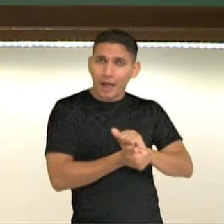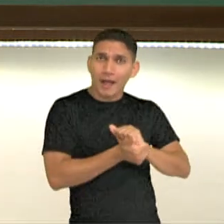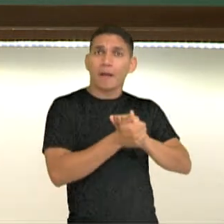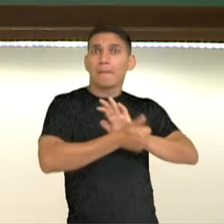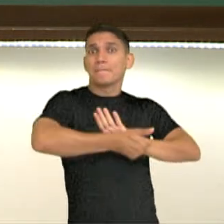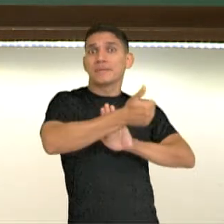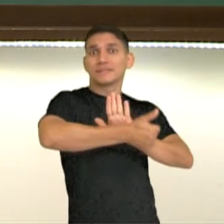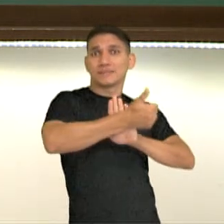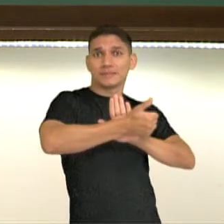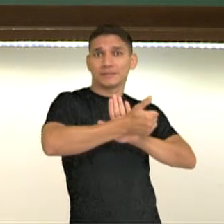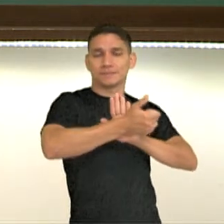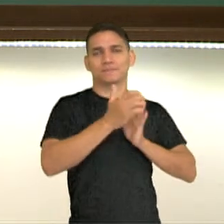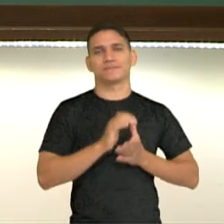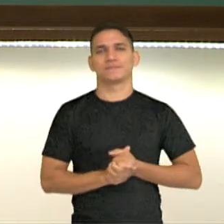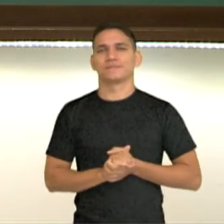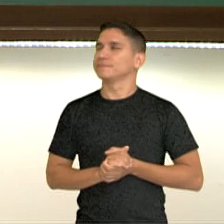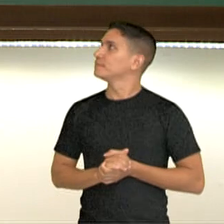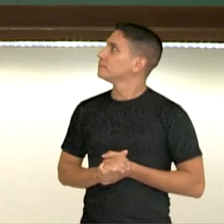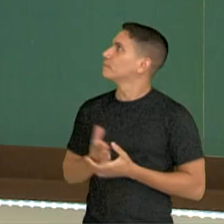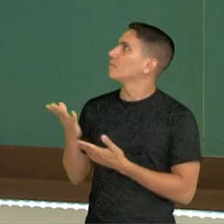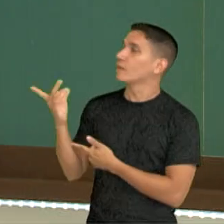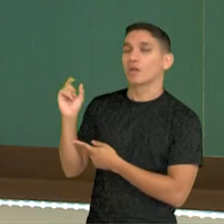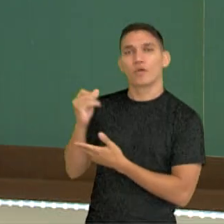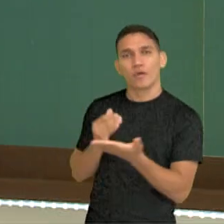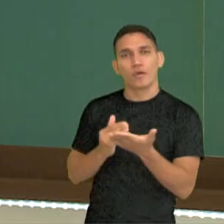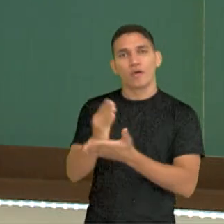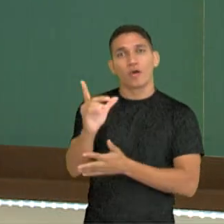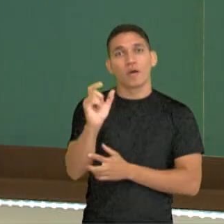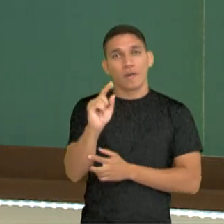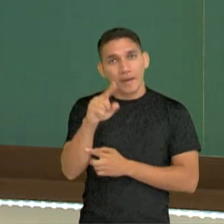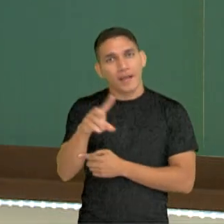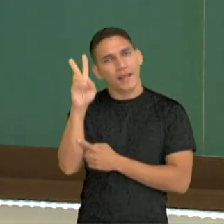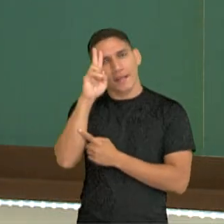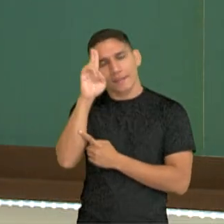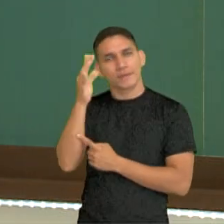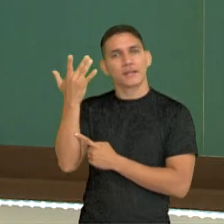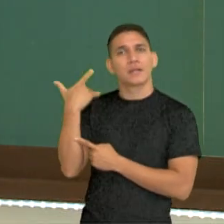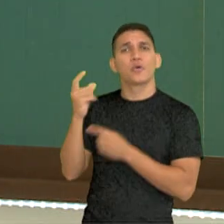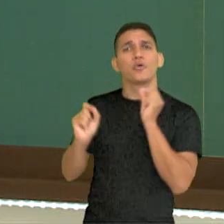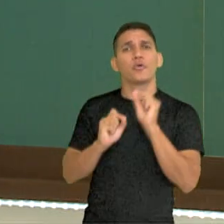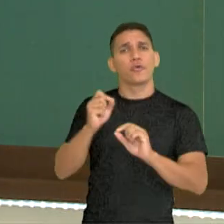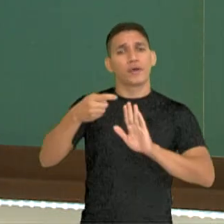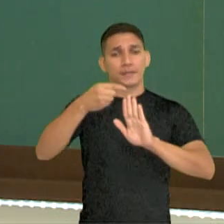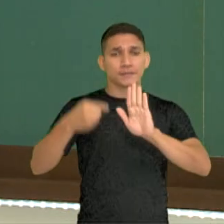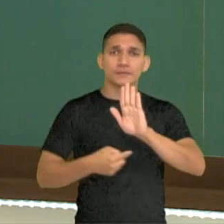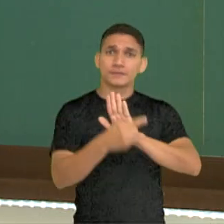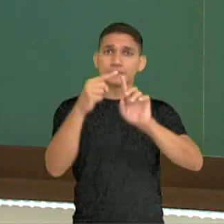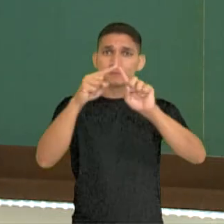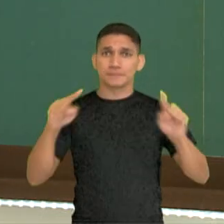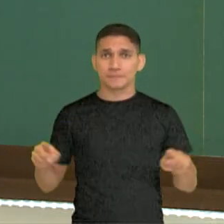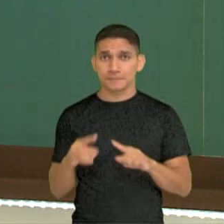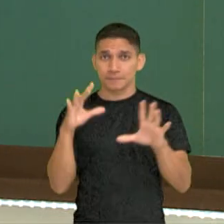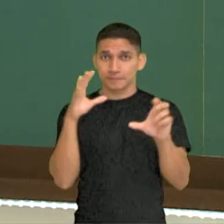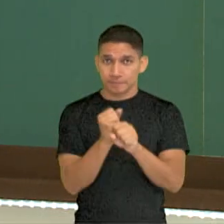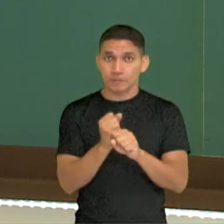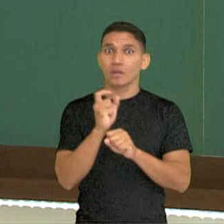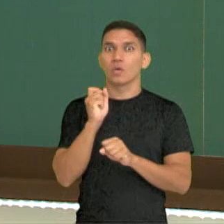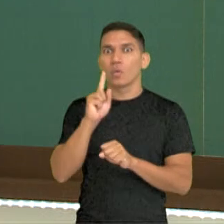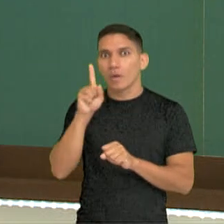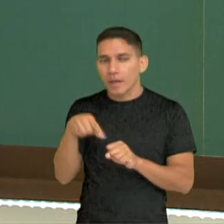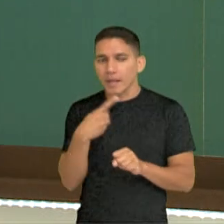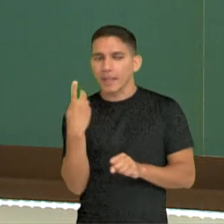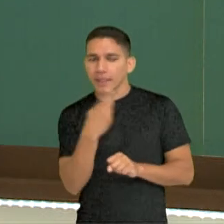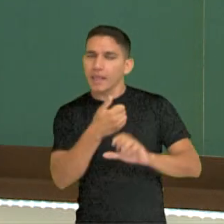ao primeiro quadrante. Então, nós vamos começar relembrando a circunferência trigonométrica, que tem